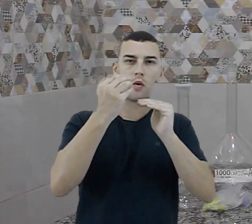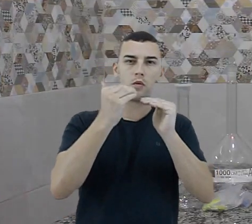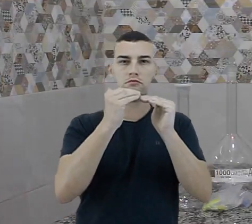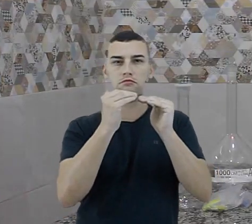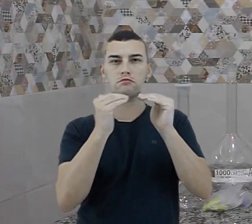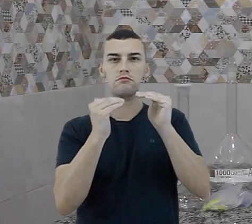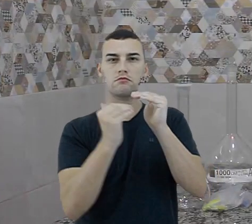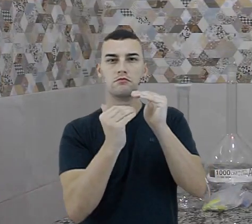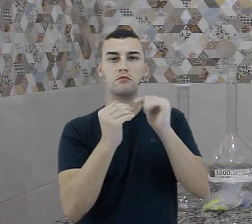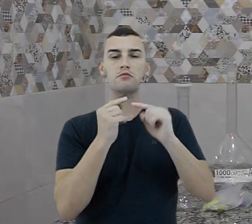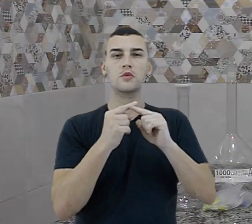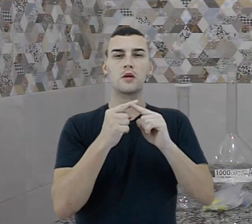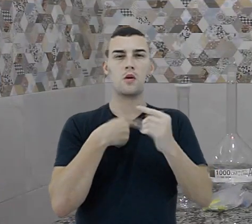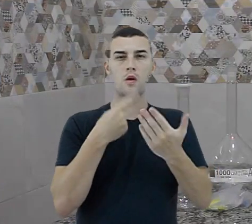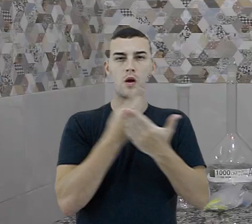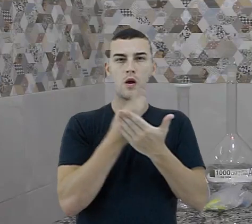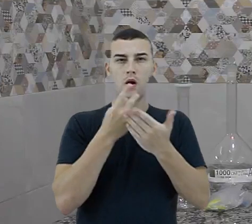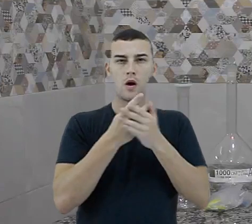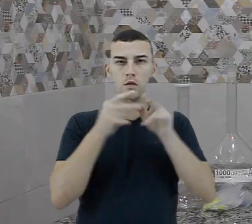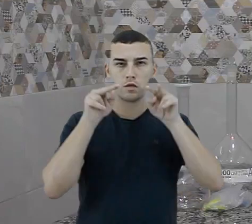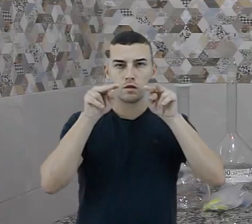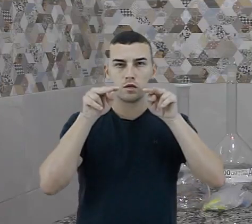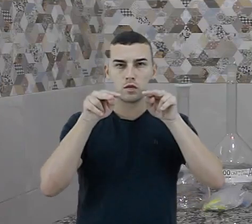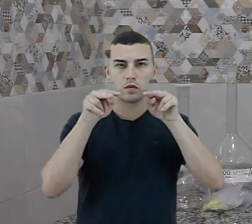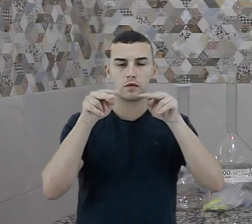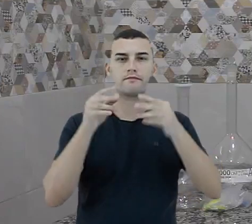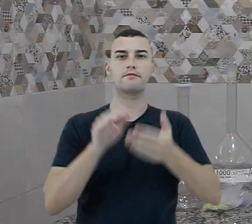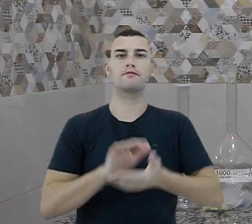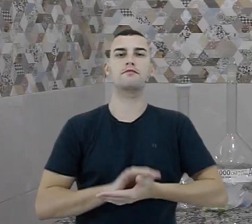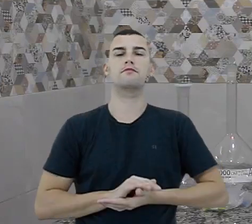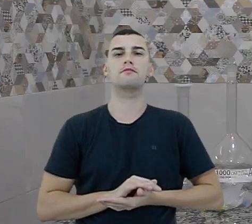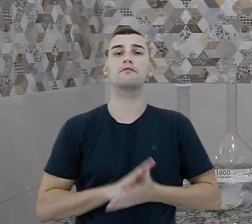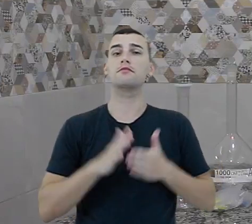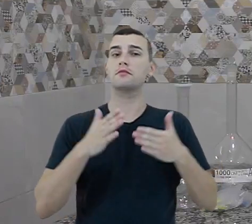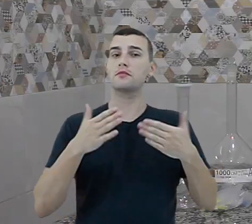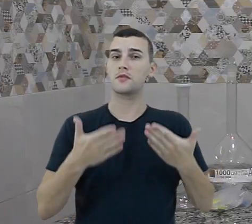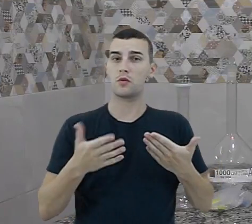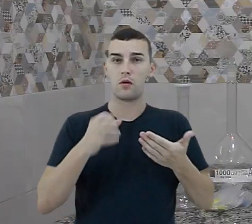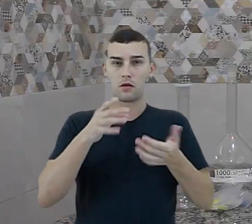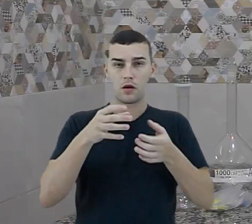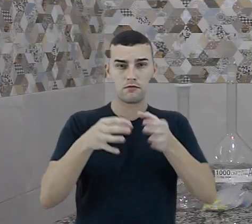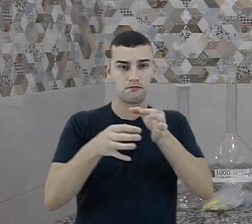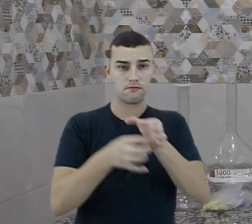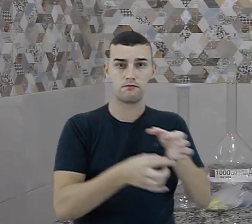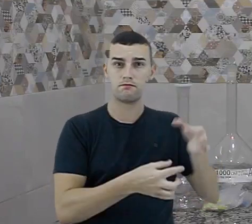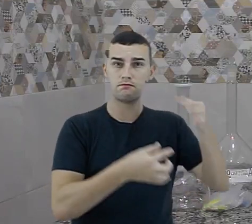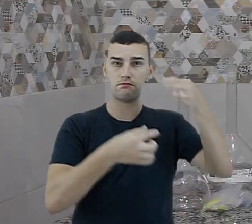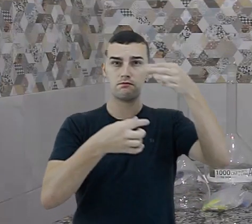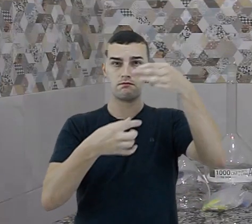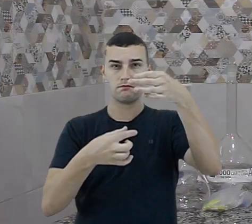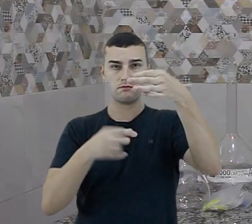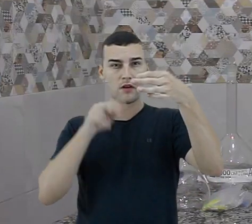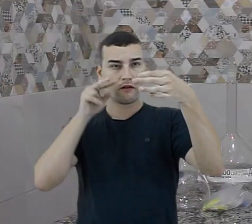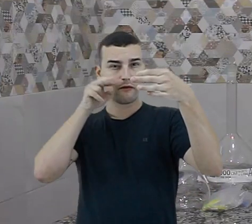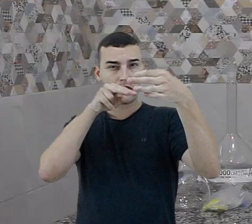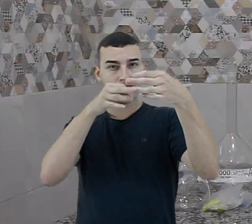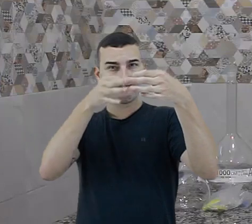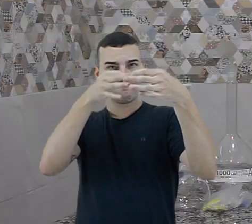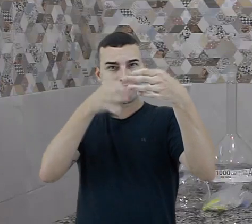de aproximação, por não posicionar a minha visão de forma correta. Então eu venho aqui,